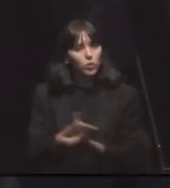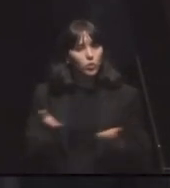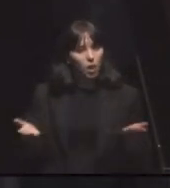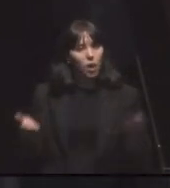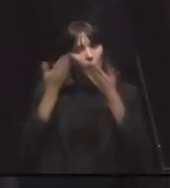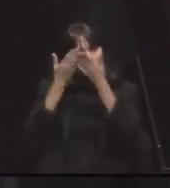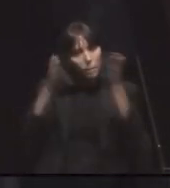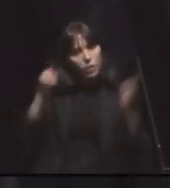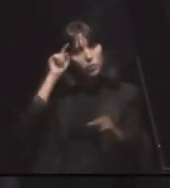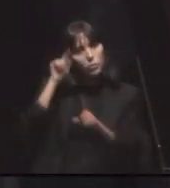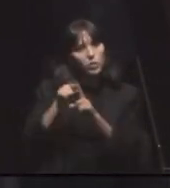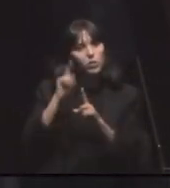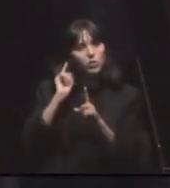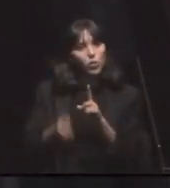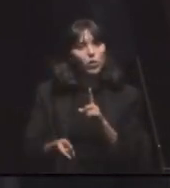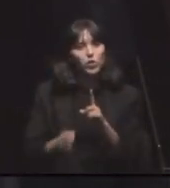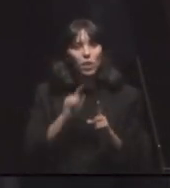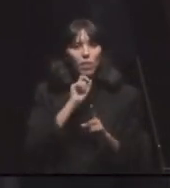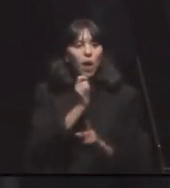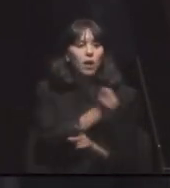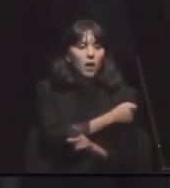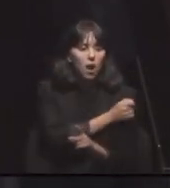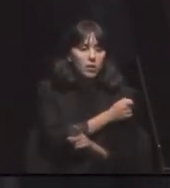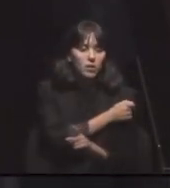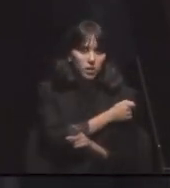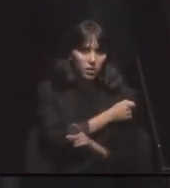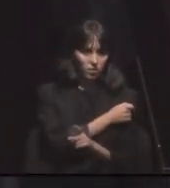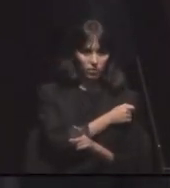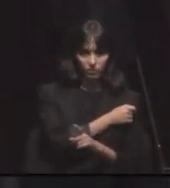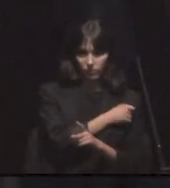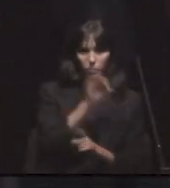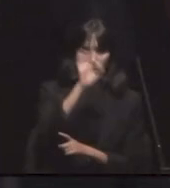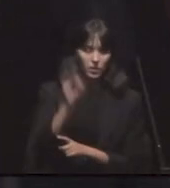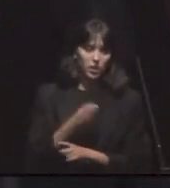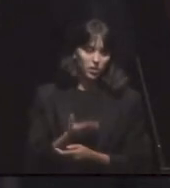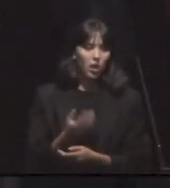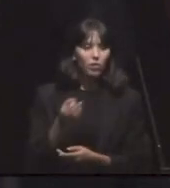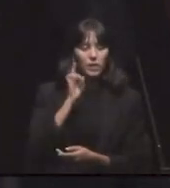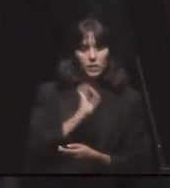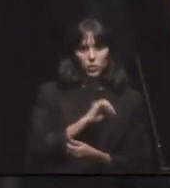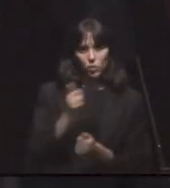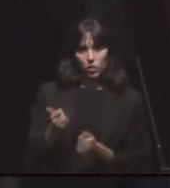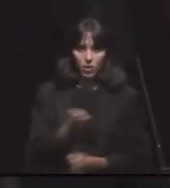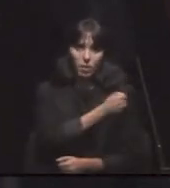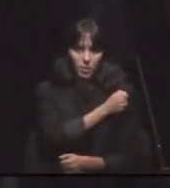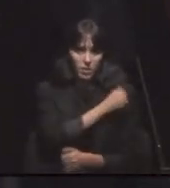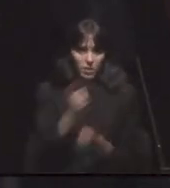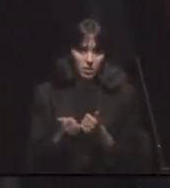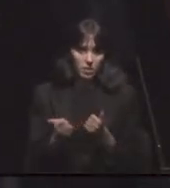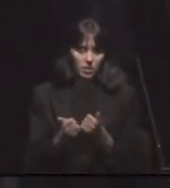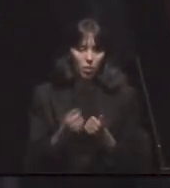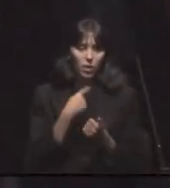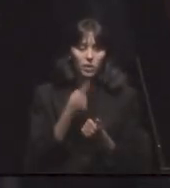para que a capacidade habitacional, como a senhora Vereadora da Habitação lhe chamou no artigo que saiu no Público esta semana, a